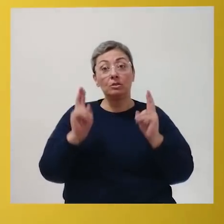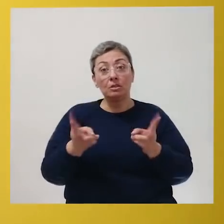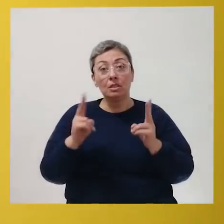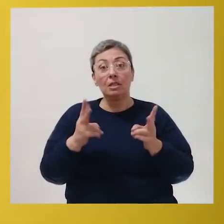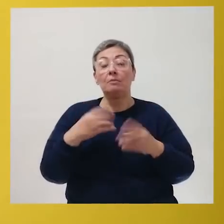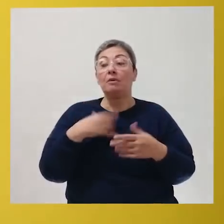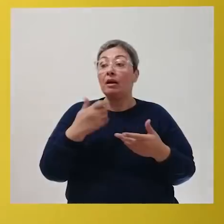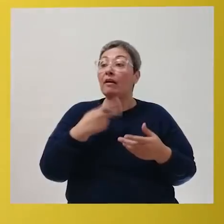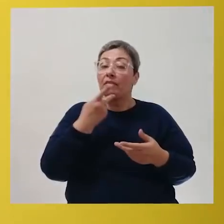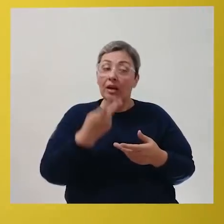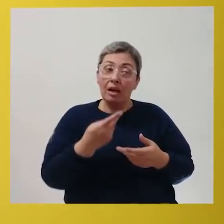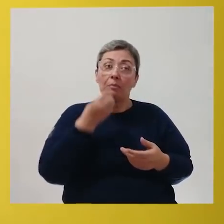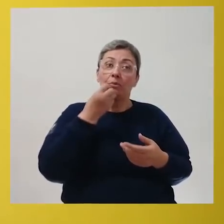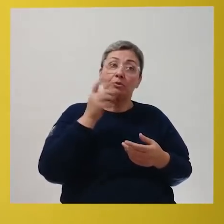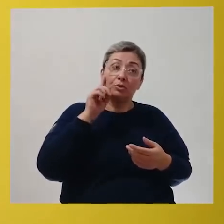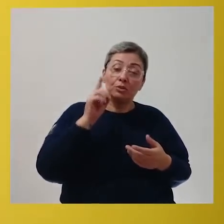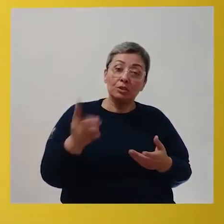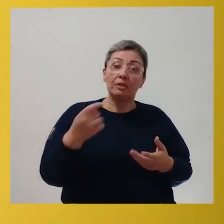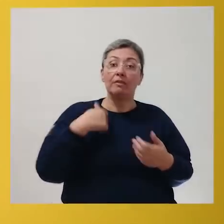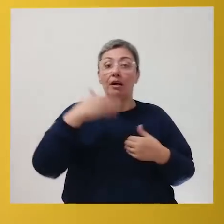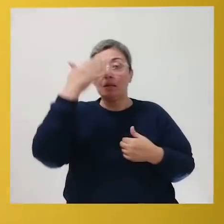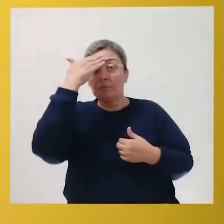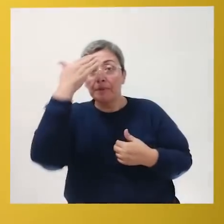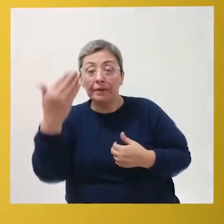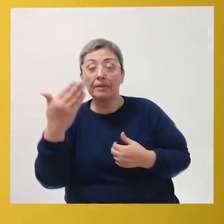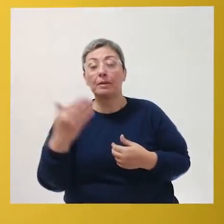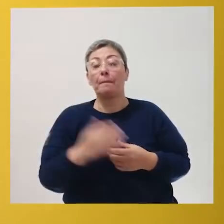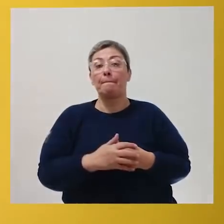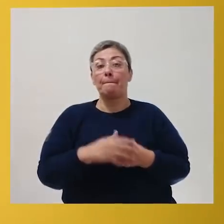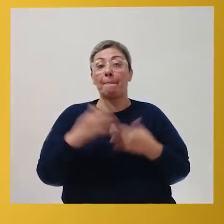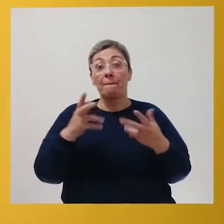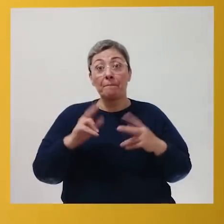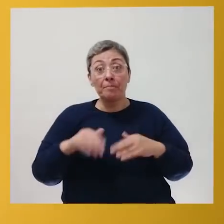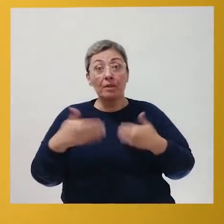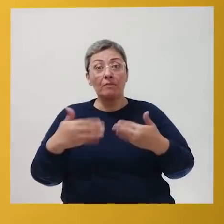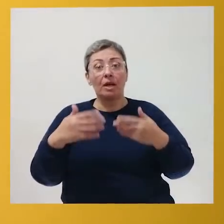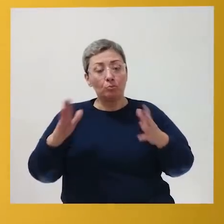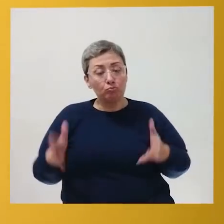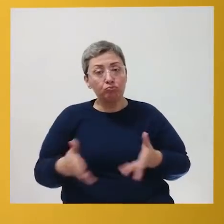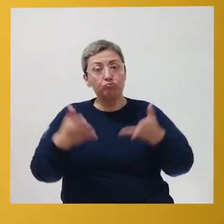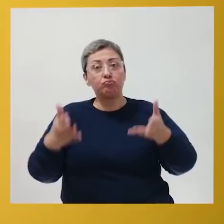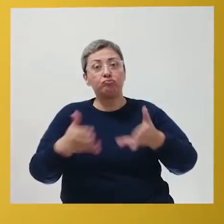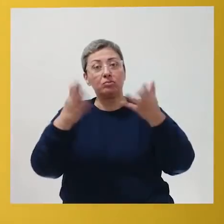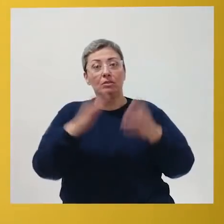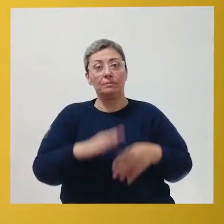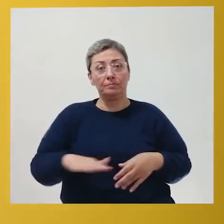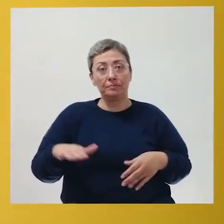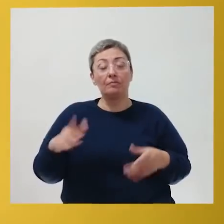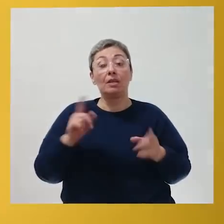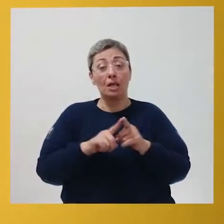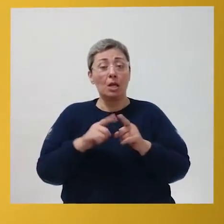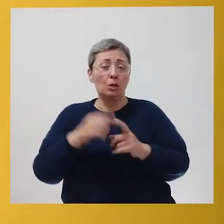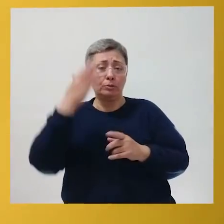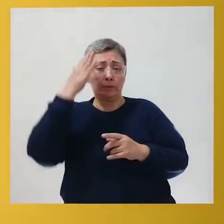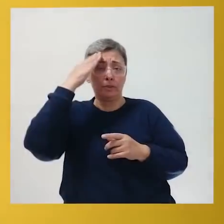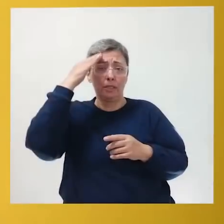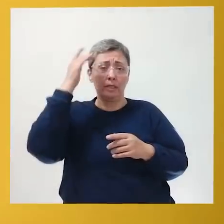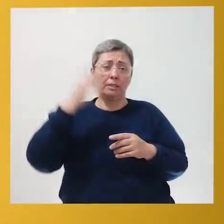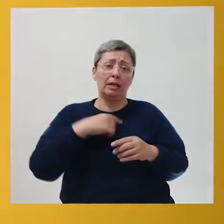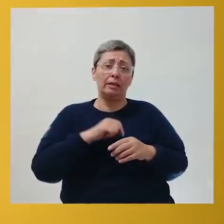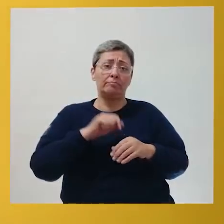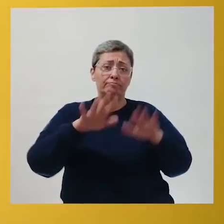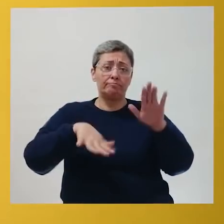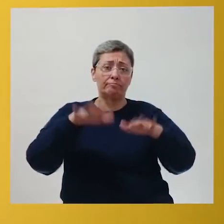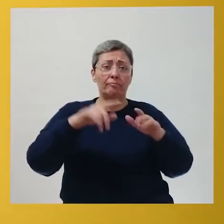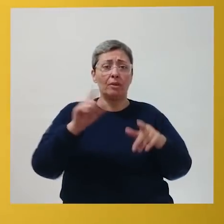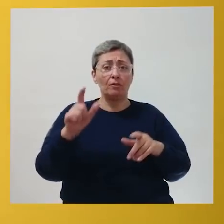vídeos falo para ele, fala bom dia, fala obrigado, né? Então a gente vai estimulando a criança. Eu sei que muitos